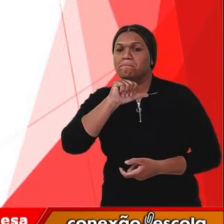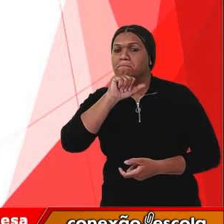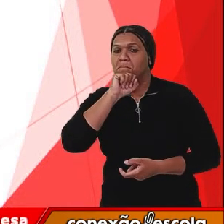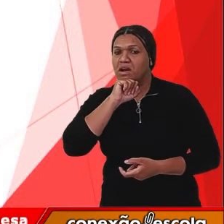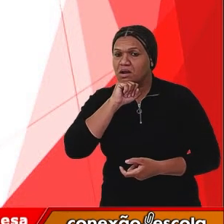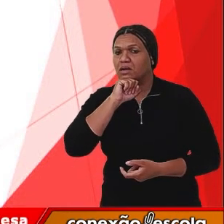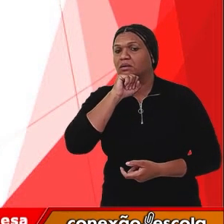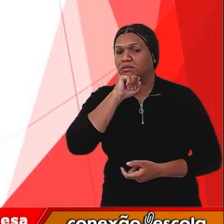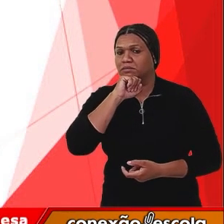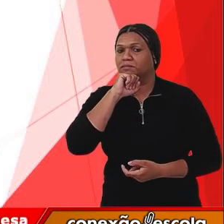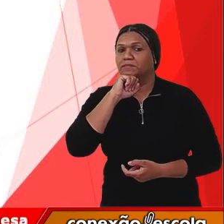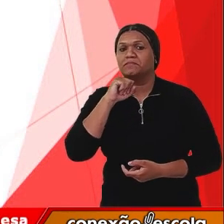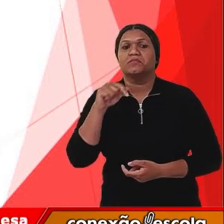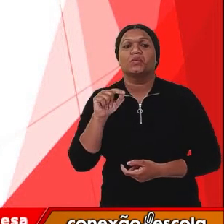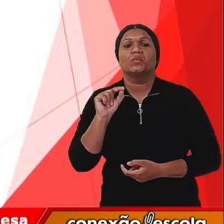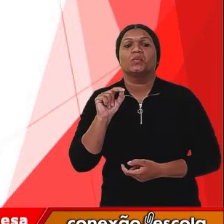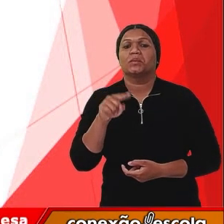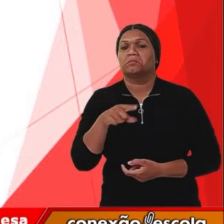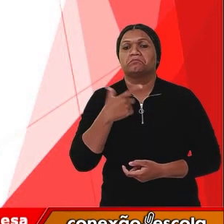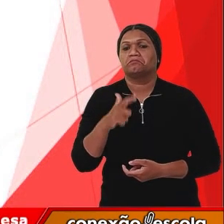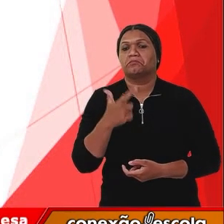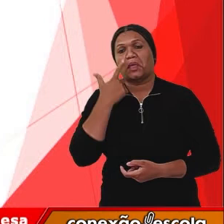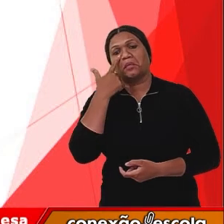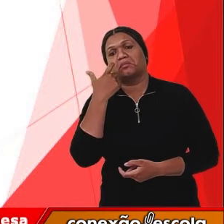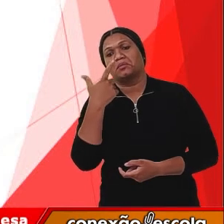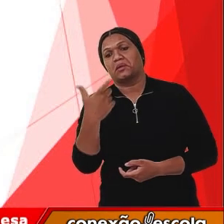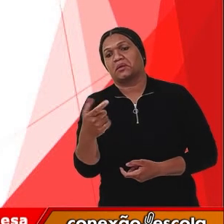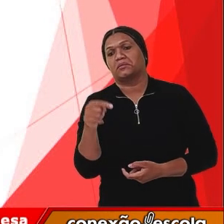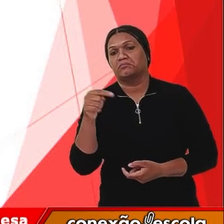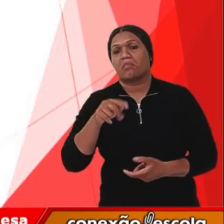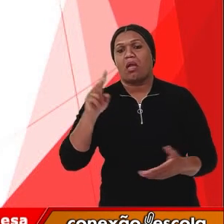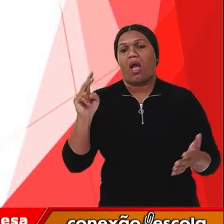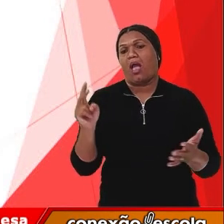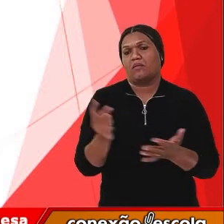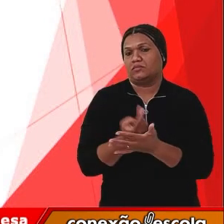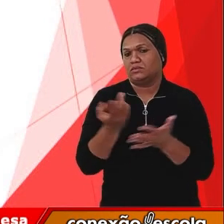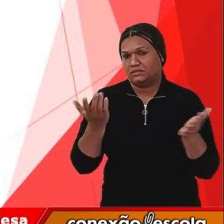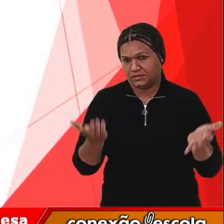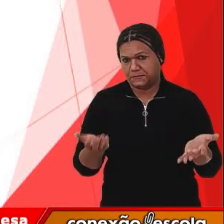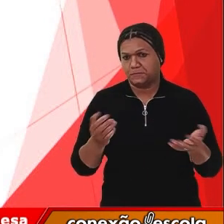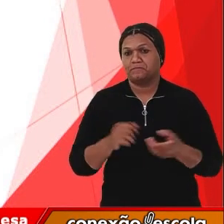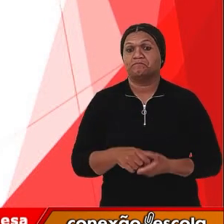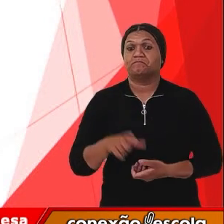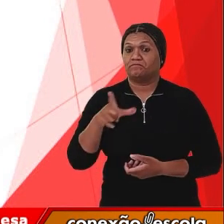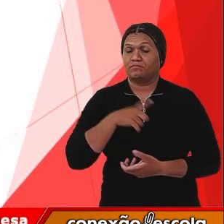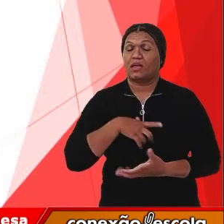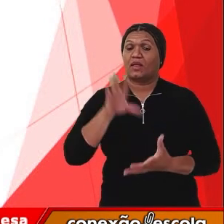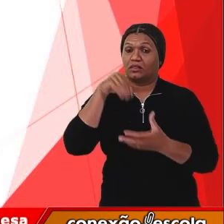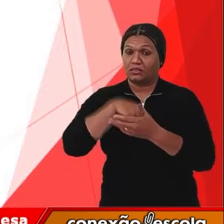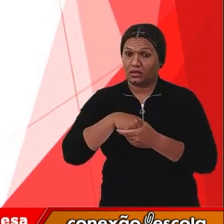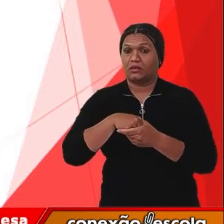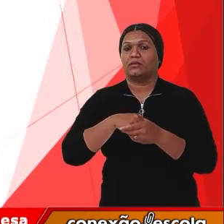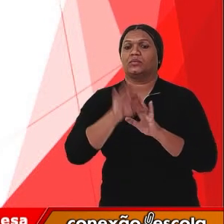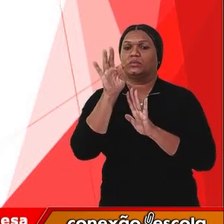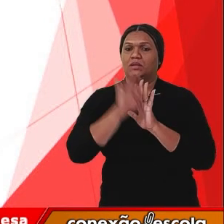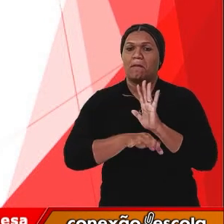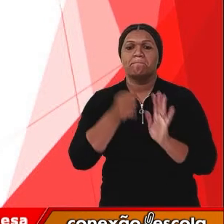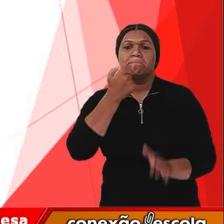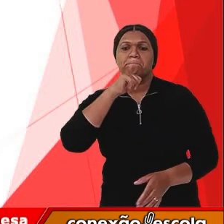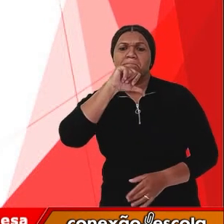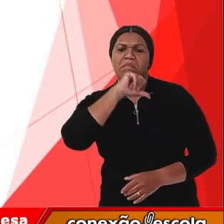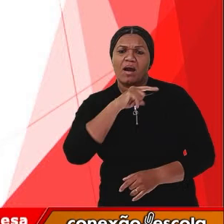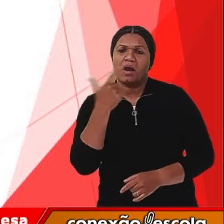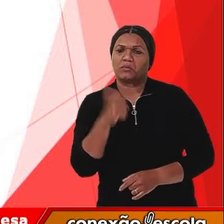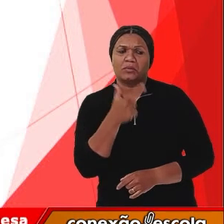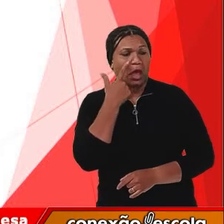manter ela não manifestou nenhum interesse por aquele fato está escrito no texto que a mãe